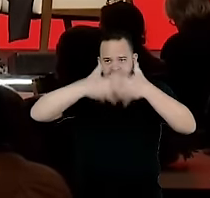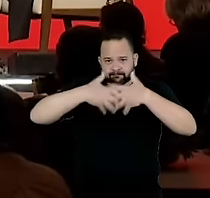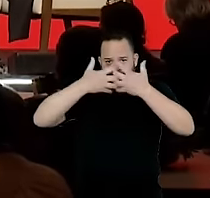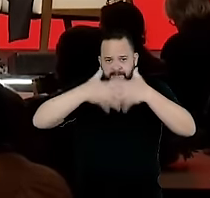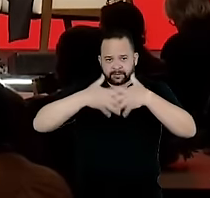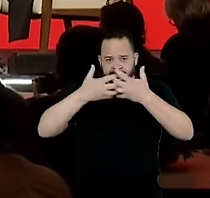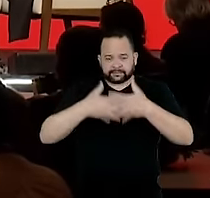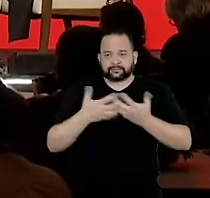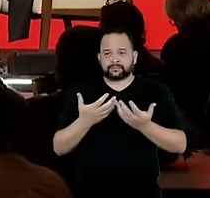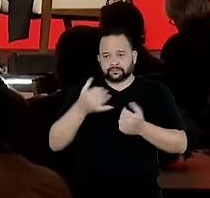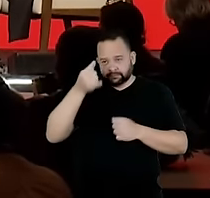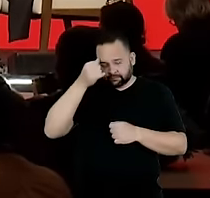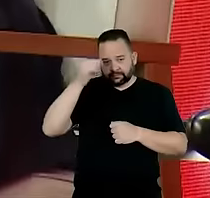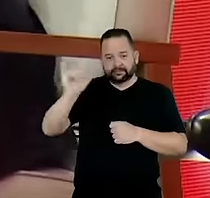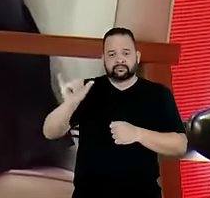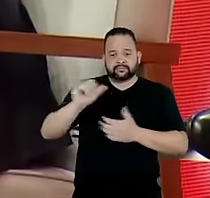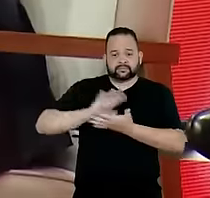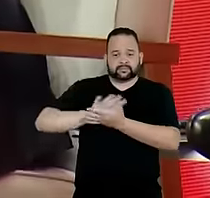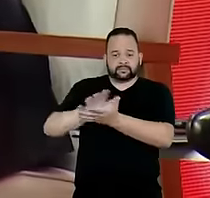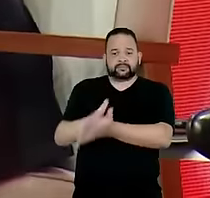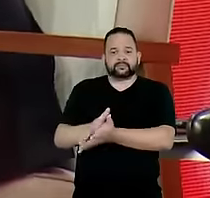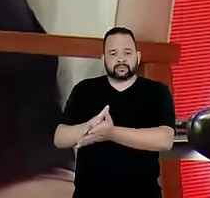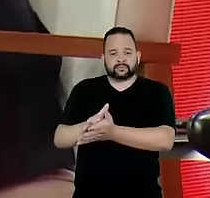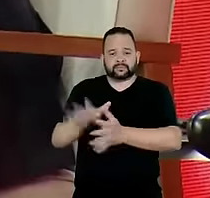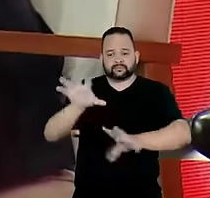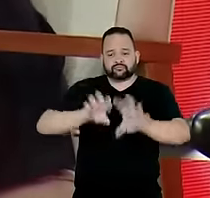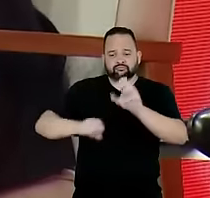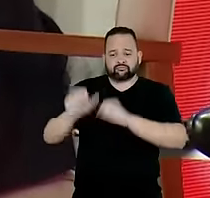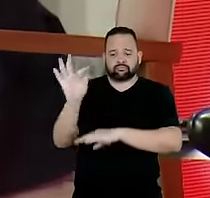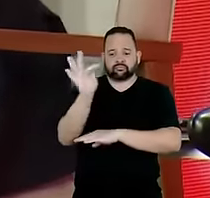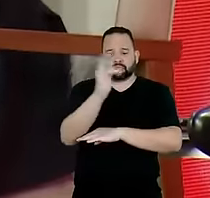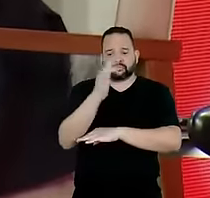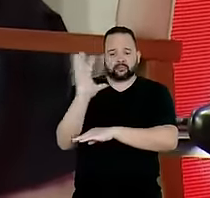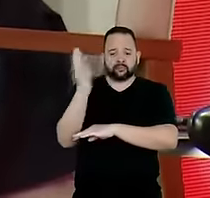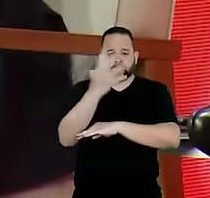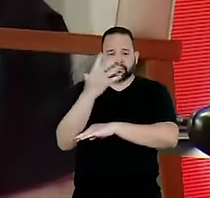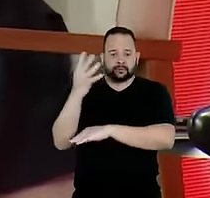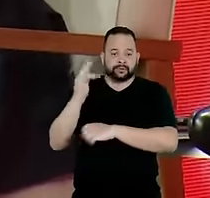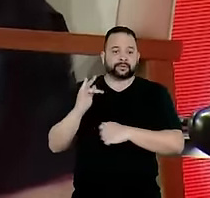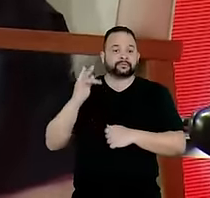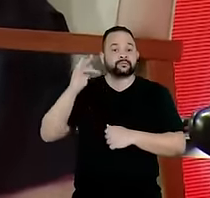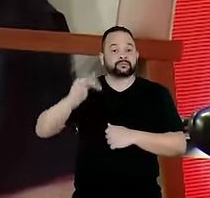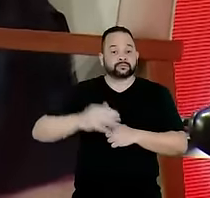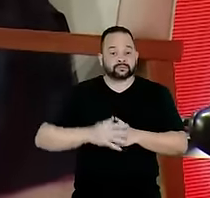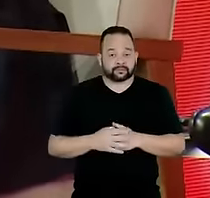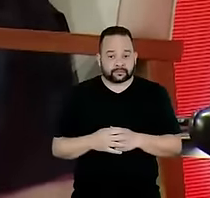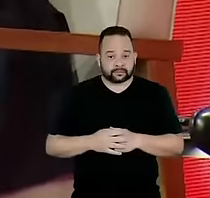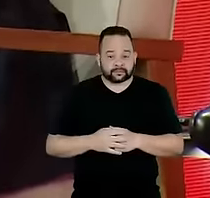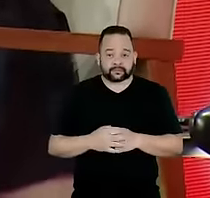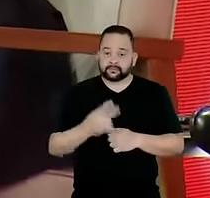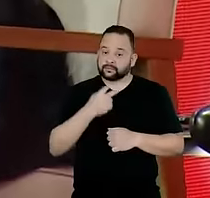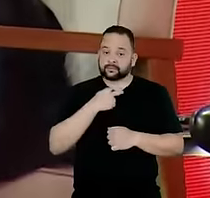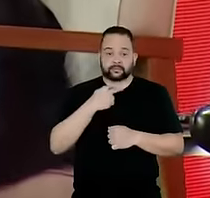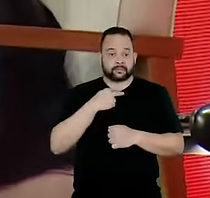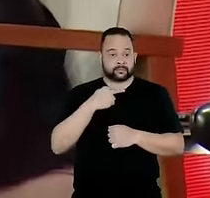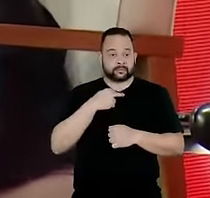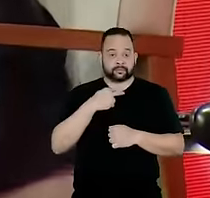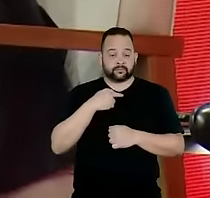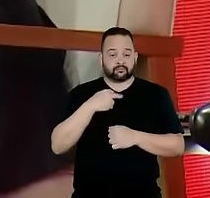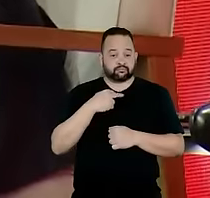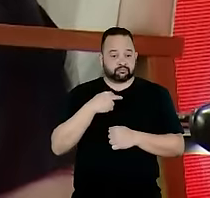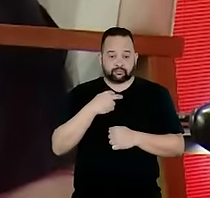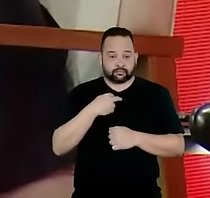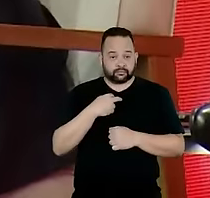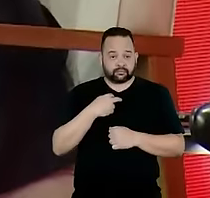do desenvolvimento humano do desenvolvimento econômico e do Desenvolvimento Social sem comprometer o desenvolvimento das Gerações que estão por